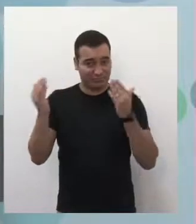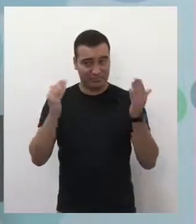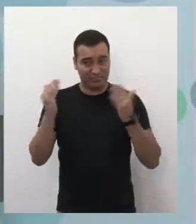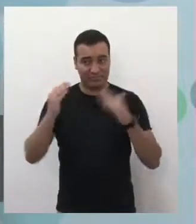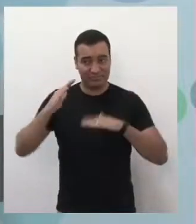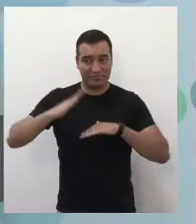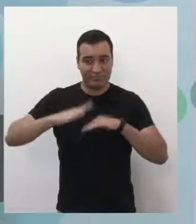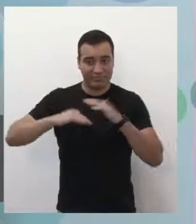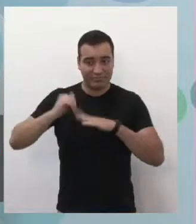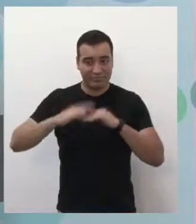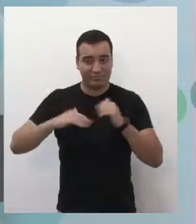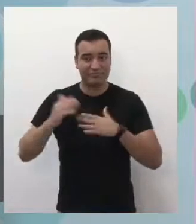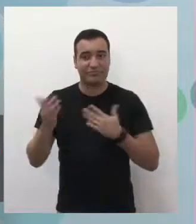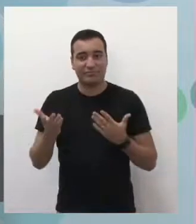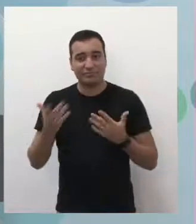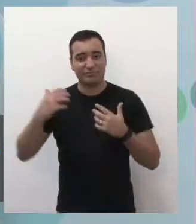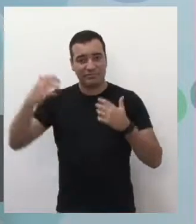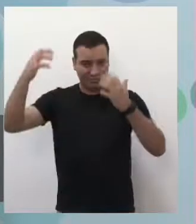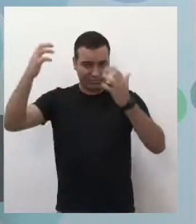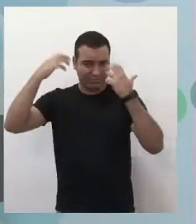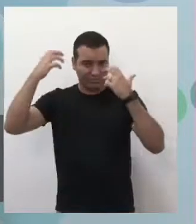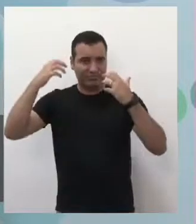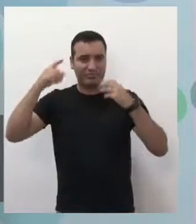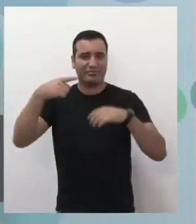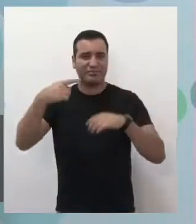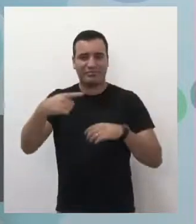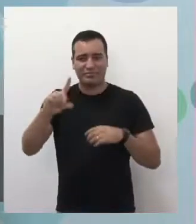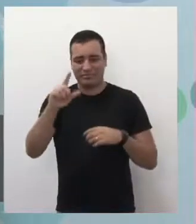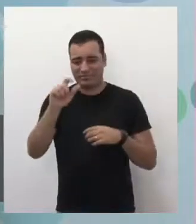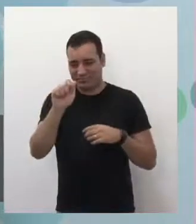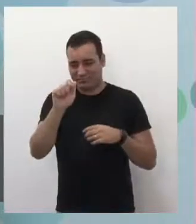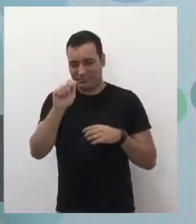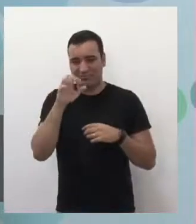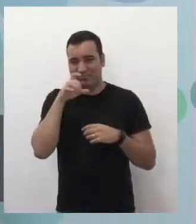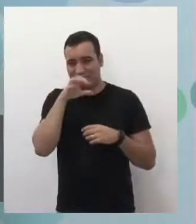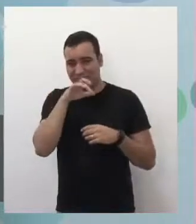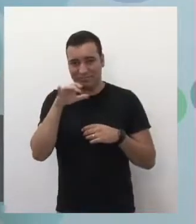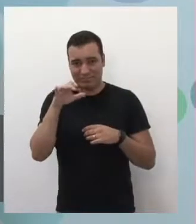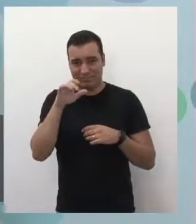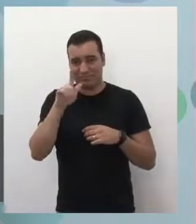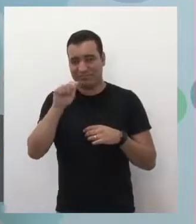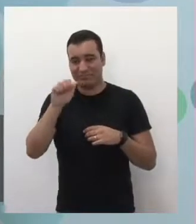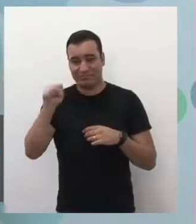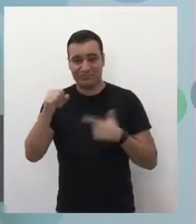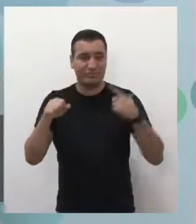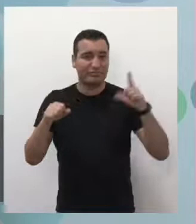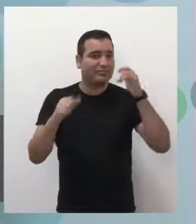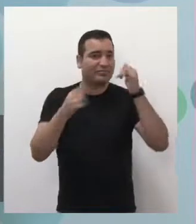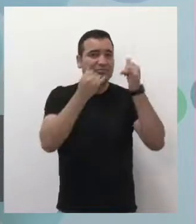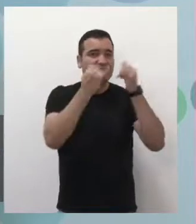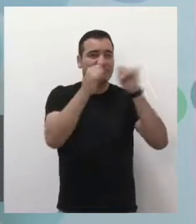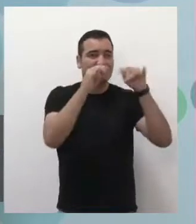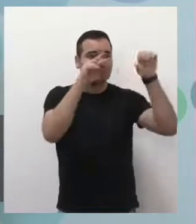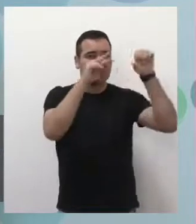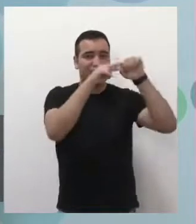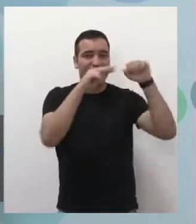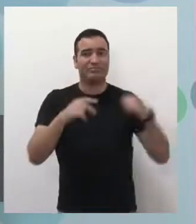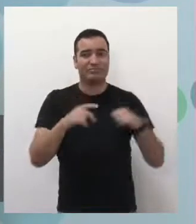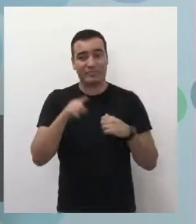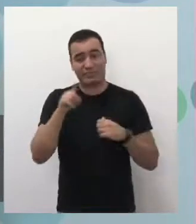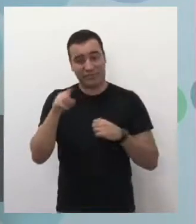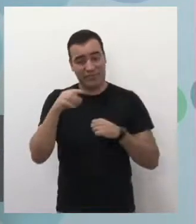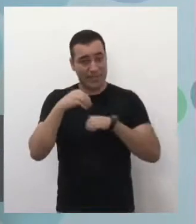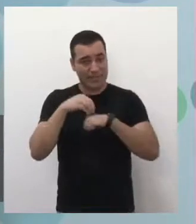eficiência de um banho num aquecedor a gás e de um chuveiro elétrico. Mas aqui tem uma dica para você ver como isso é